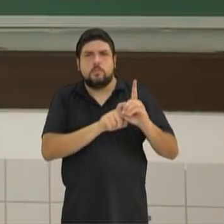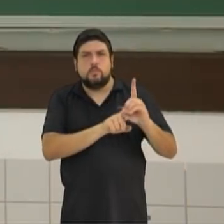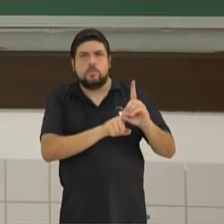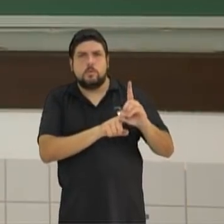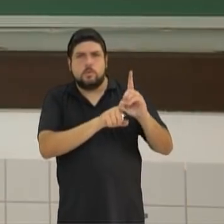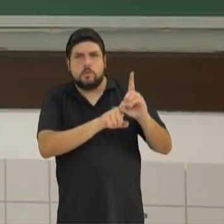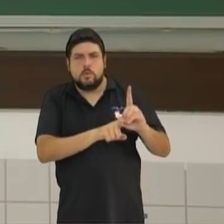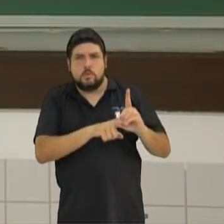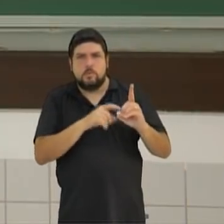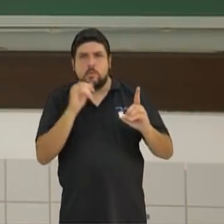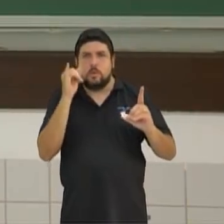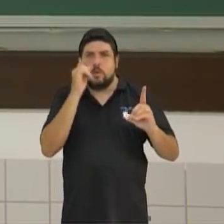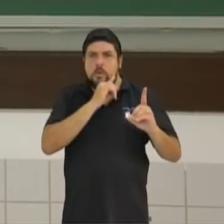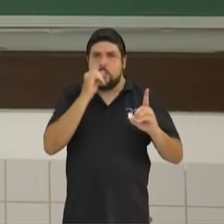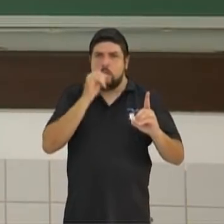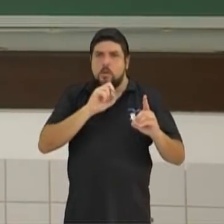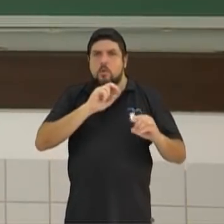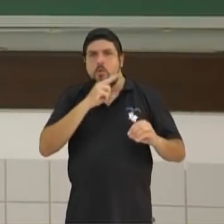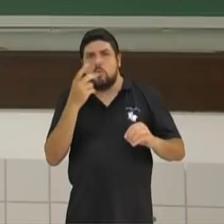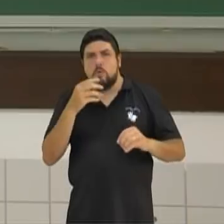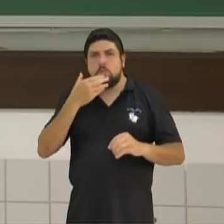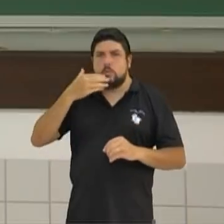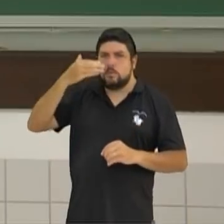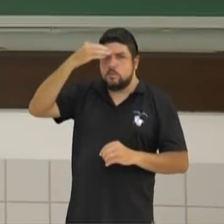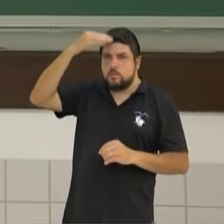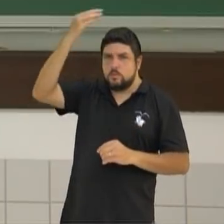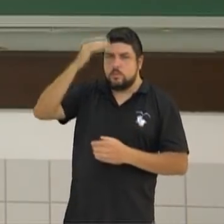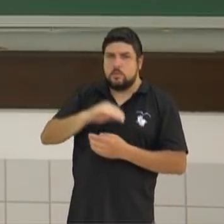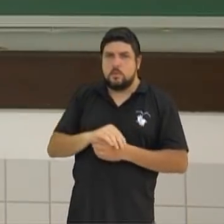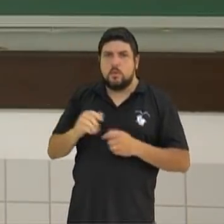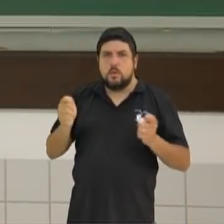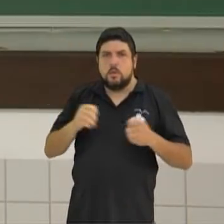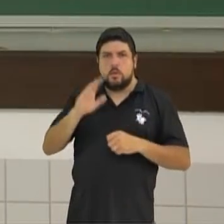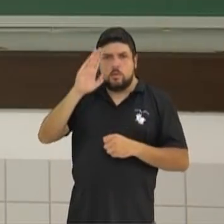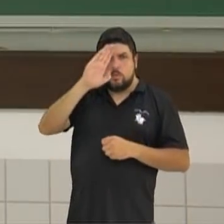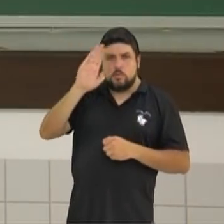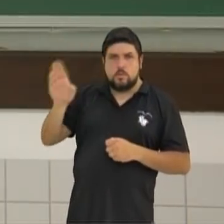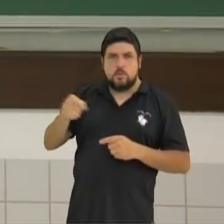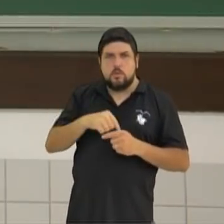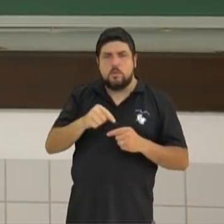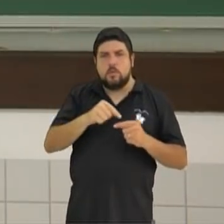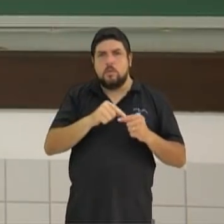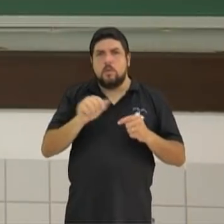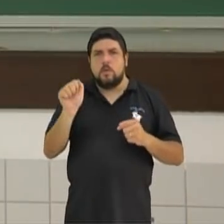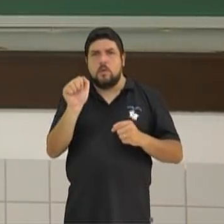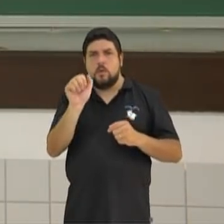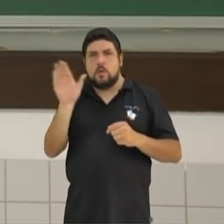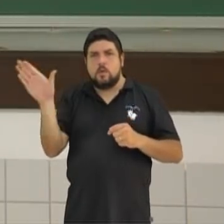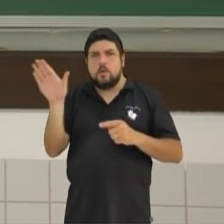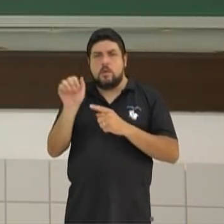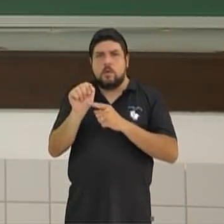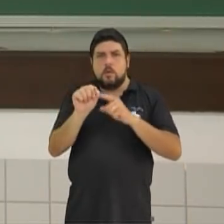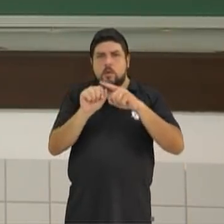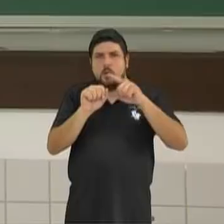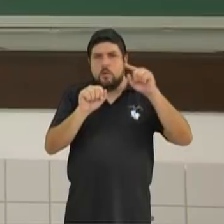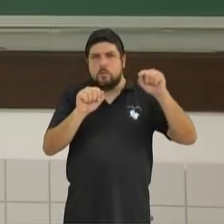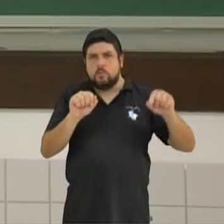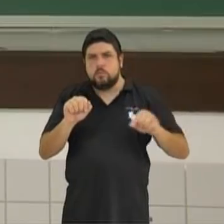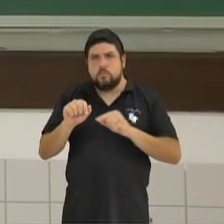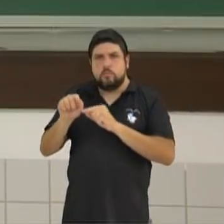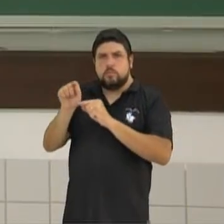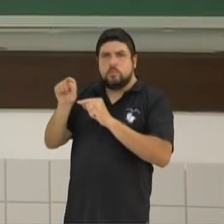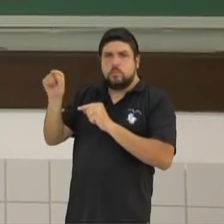da Itália ou dos árabes. Eles vão conseguir ir direto até a Ásia, comprar as especiarias